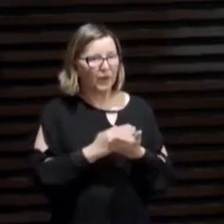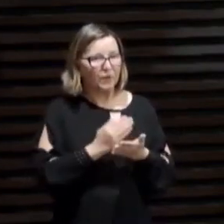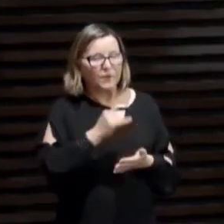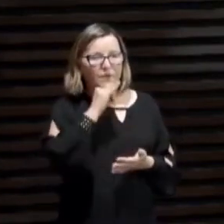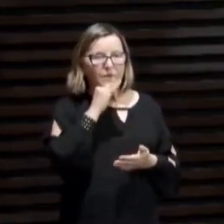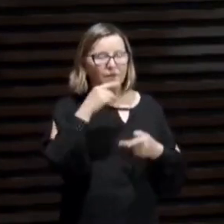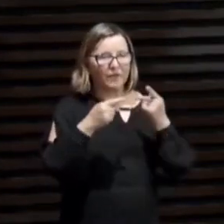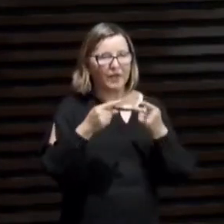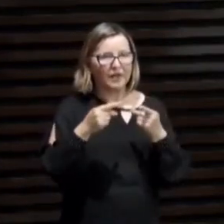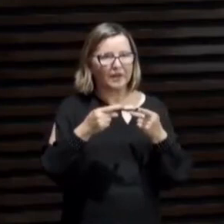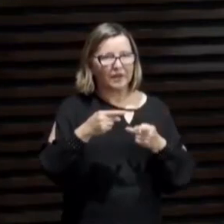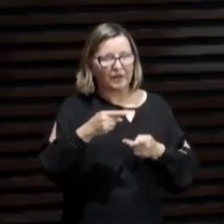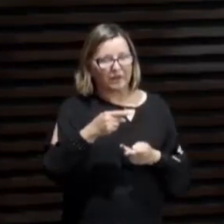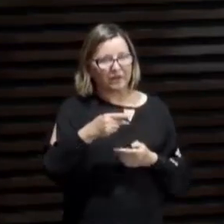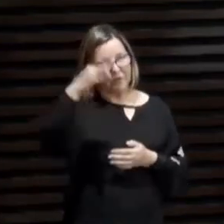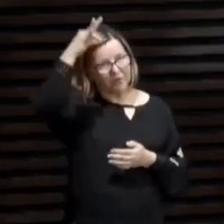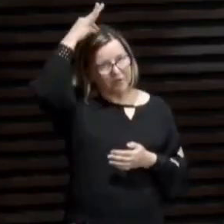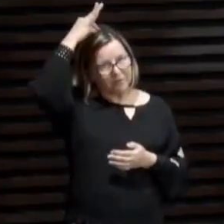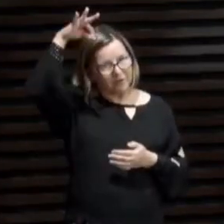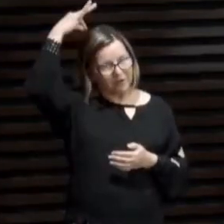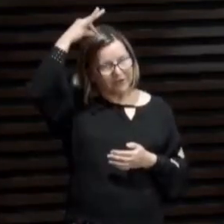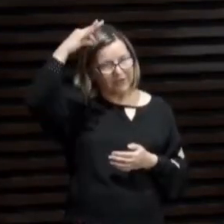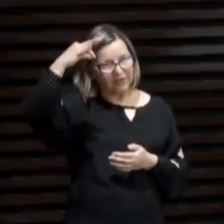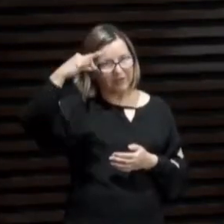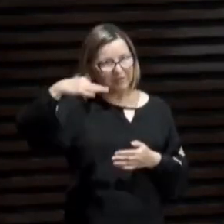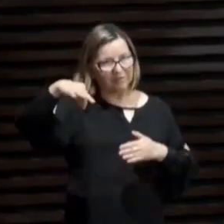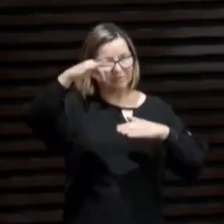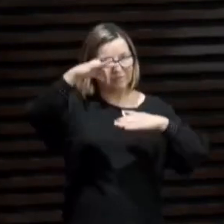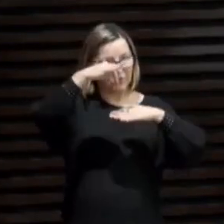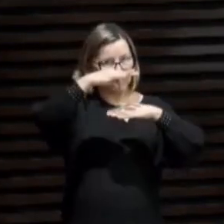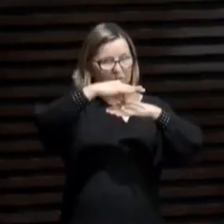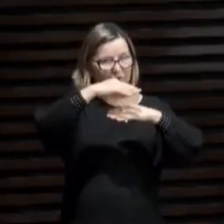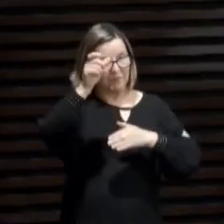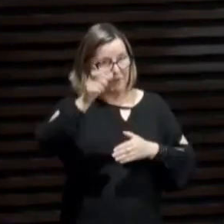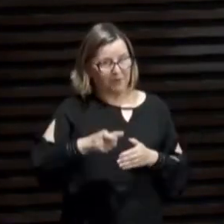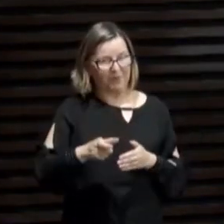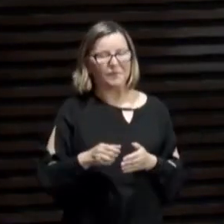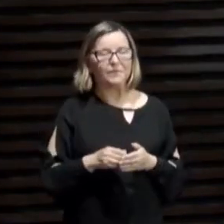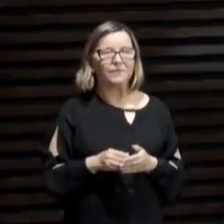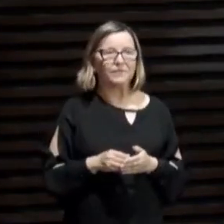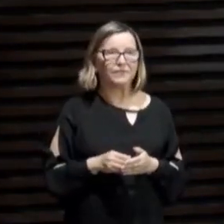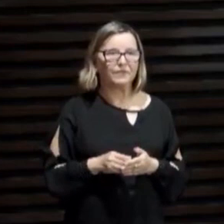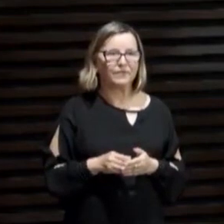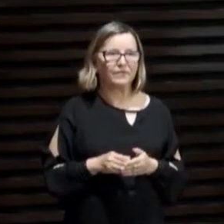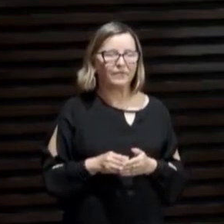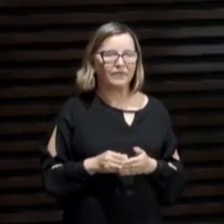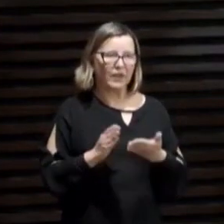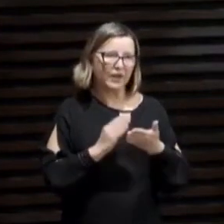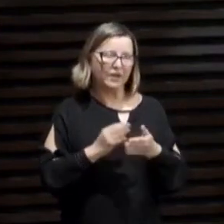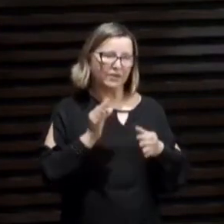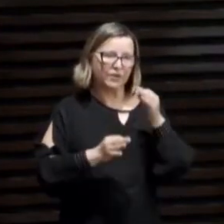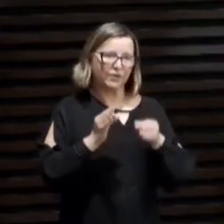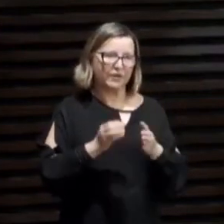veio sobre ele, Otoniel, o Espírito do Senhor, e ele julgou a Israel. Juízes capítulo